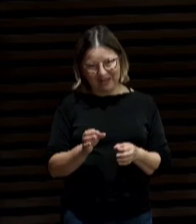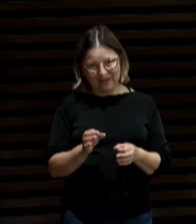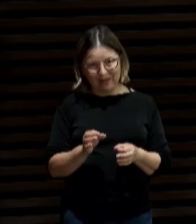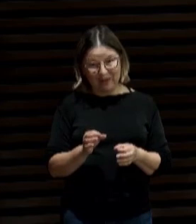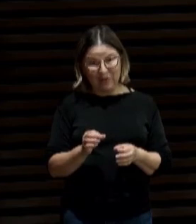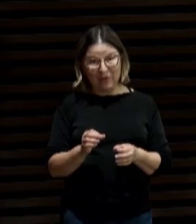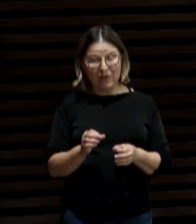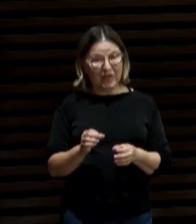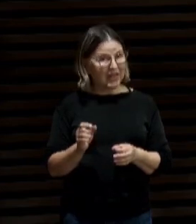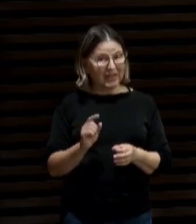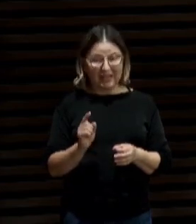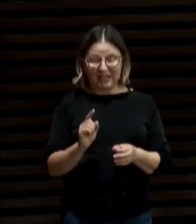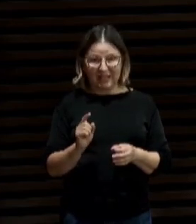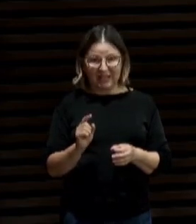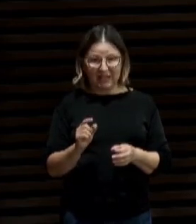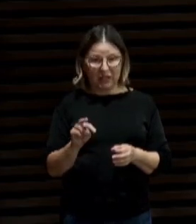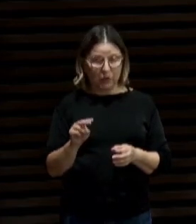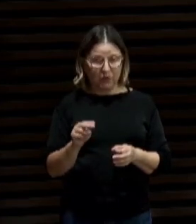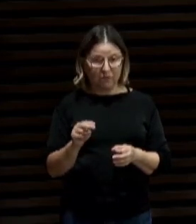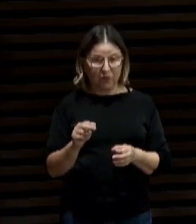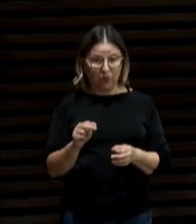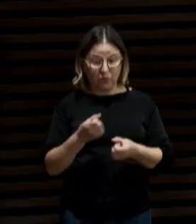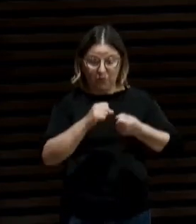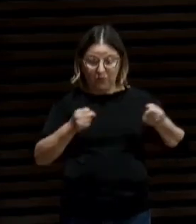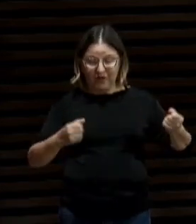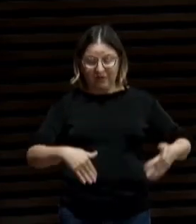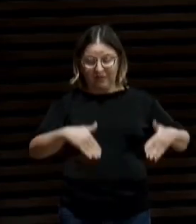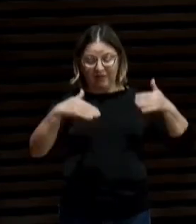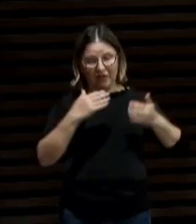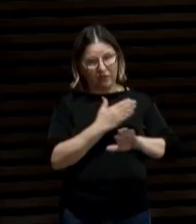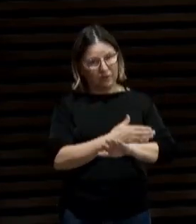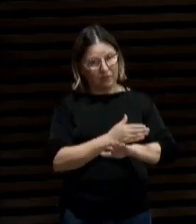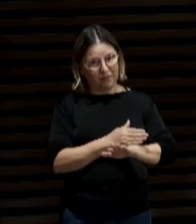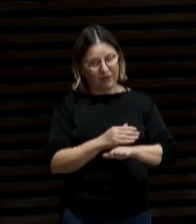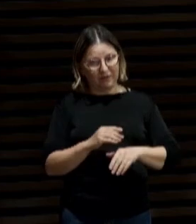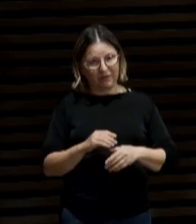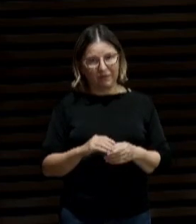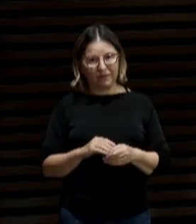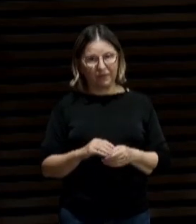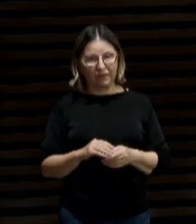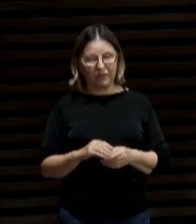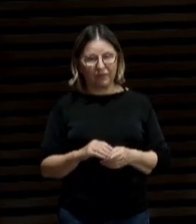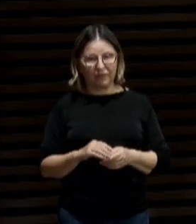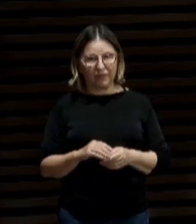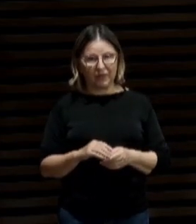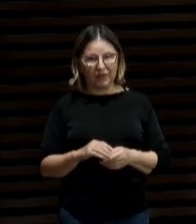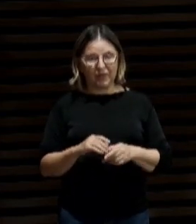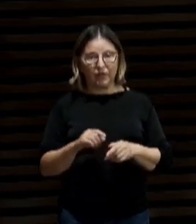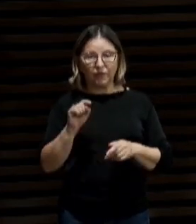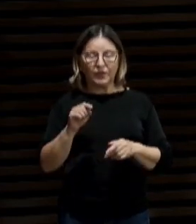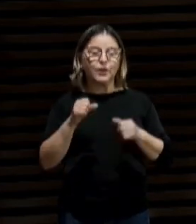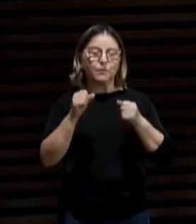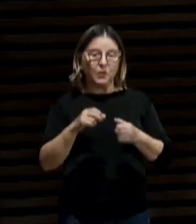grande tribunal, eu vou falar primeiro do grande trono branco. O grande trono branco, nós não vamos nele hoje, mas depois você pode olhar na sua casa, está em